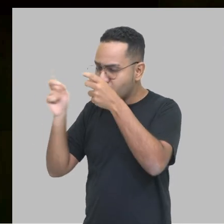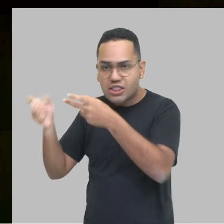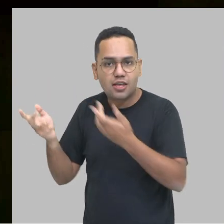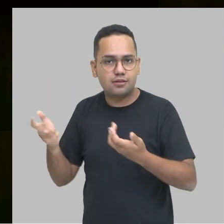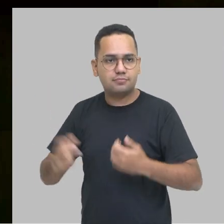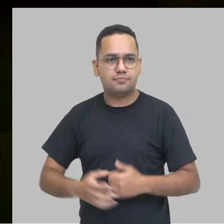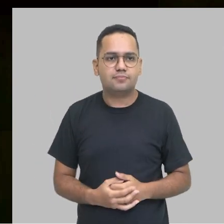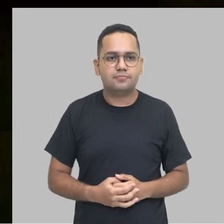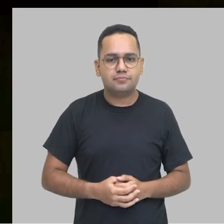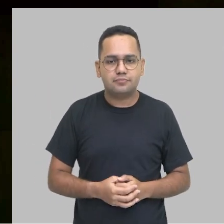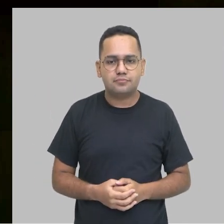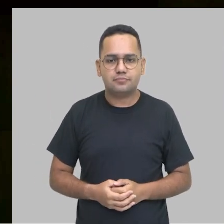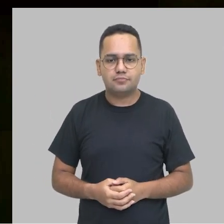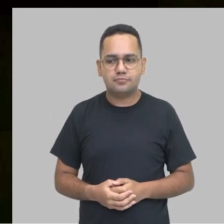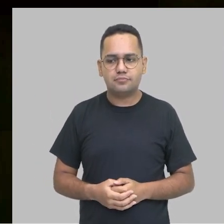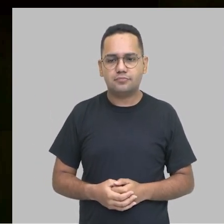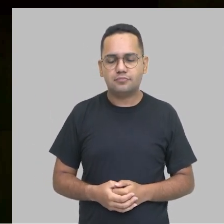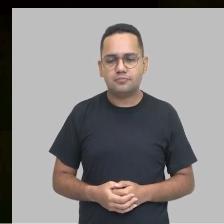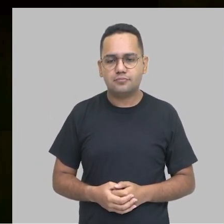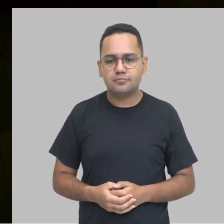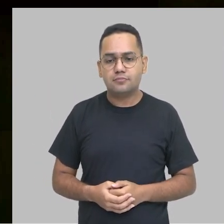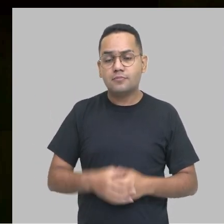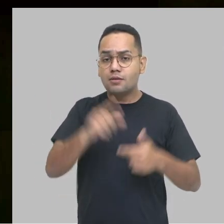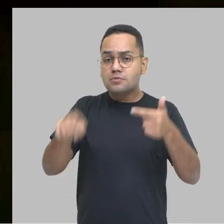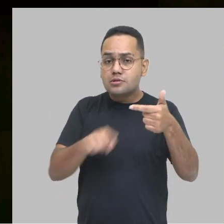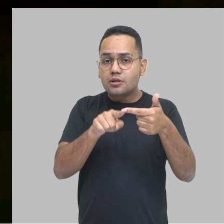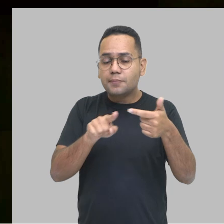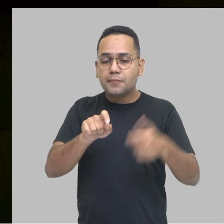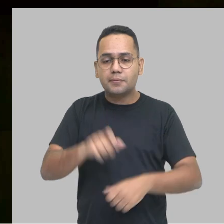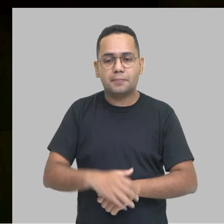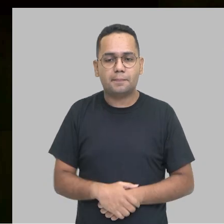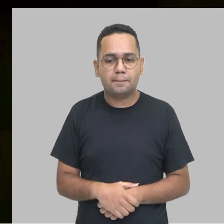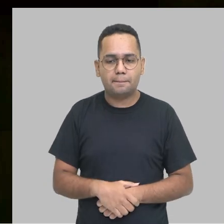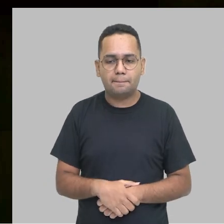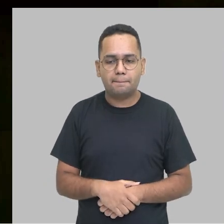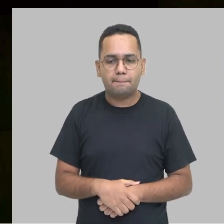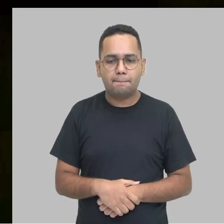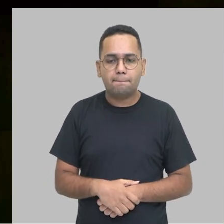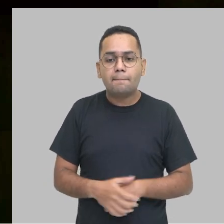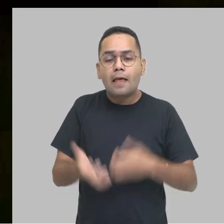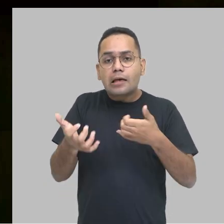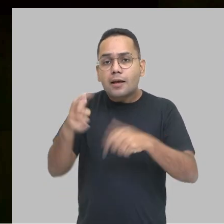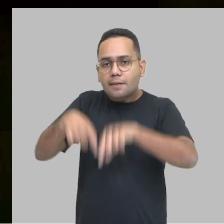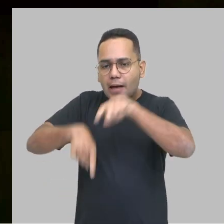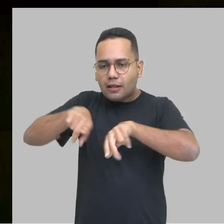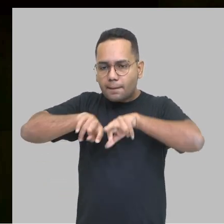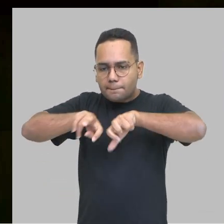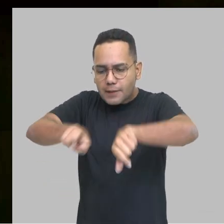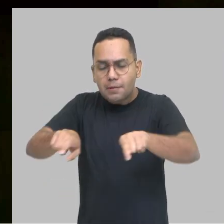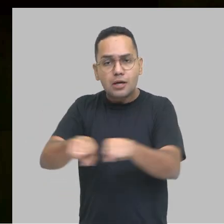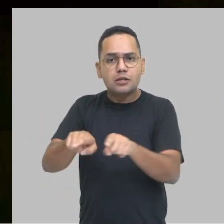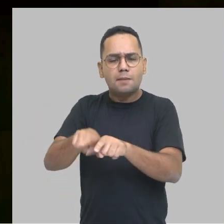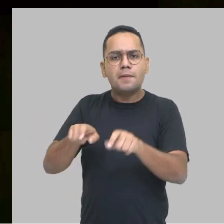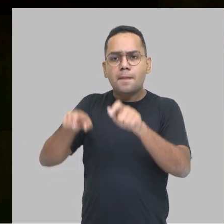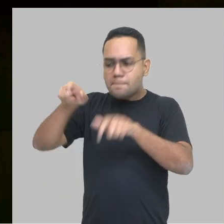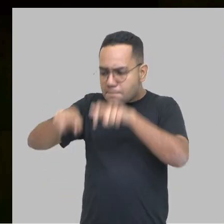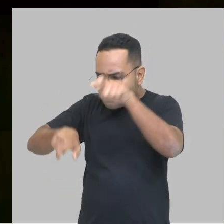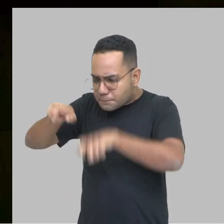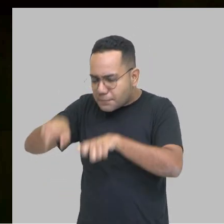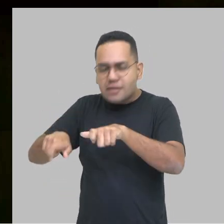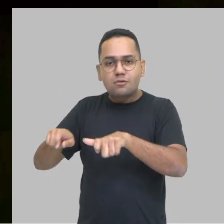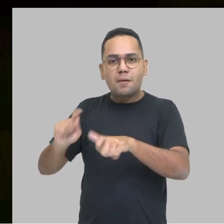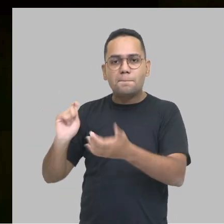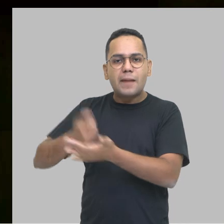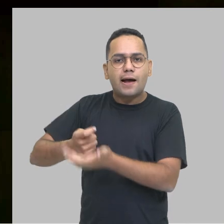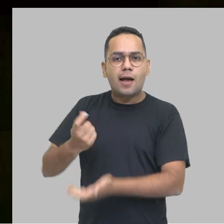objetivo da dominação imperialista, galera, busca de matéria-prima e mão de obra barata. Eu quero matéria-prima para produzir